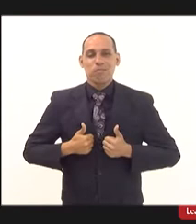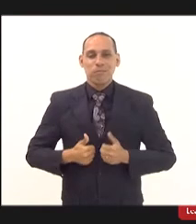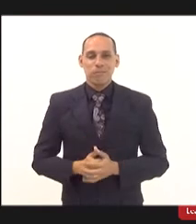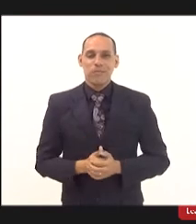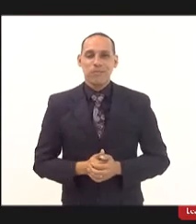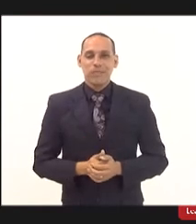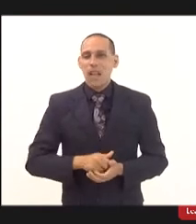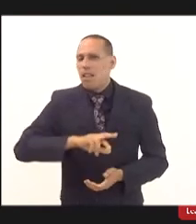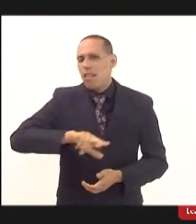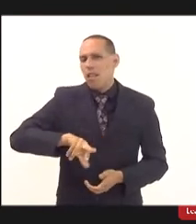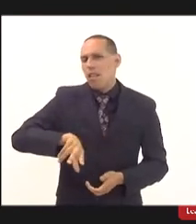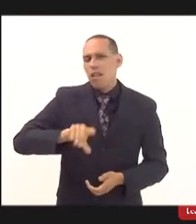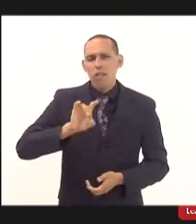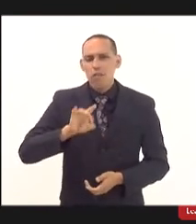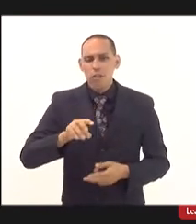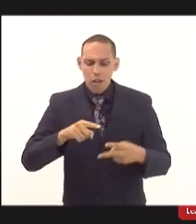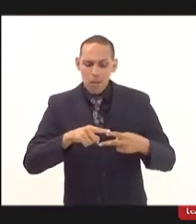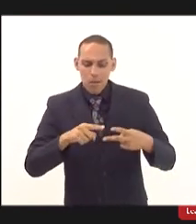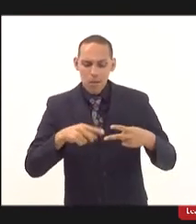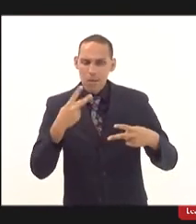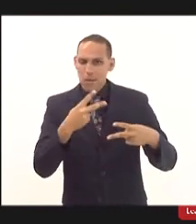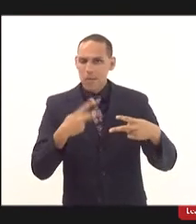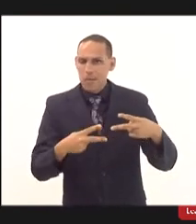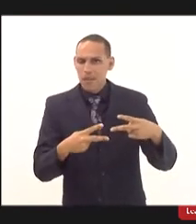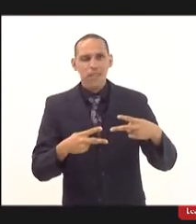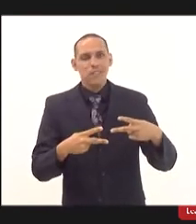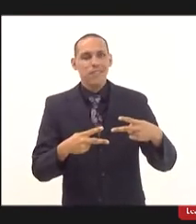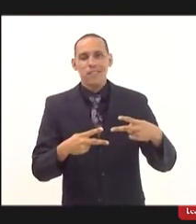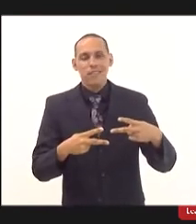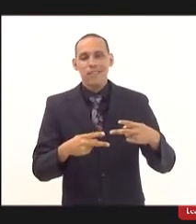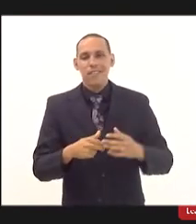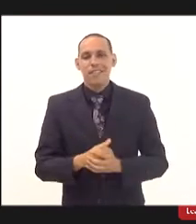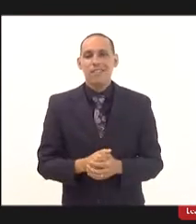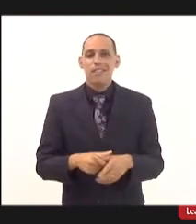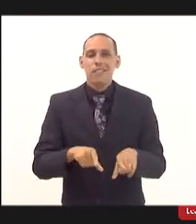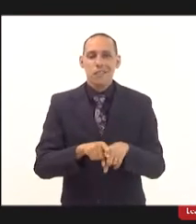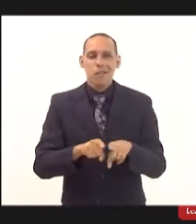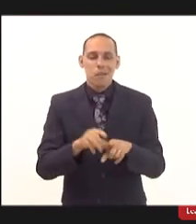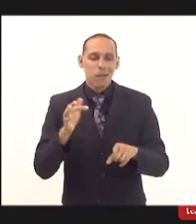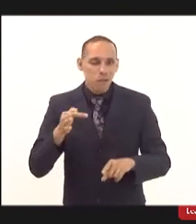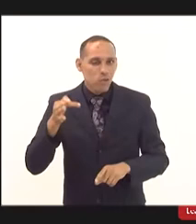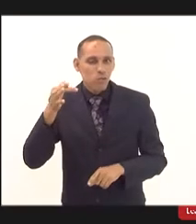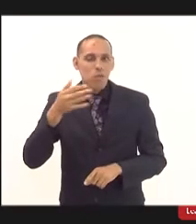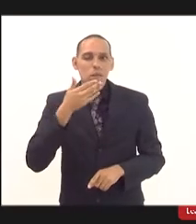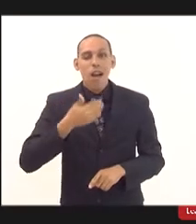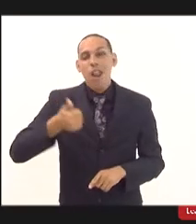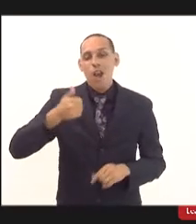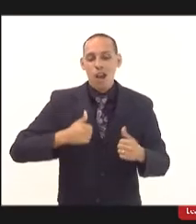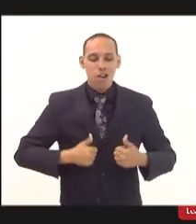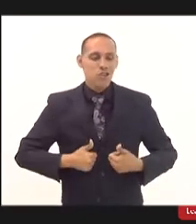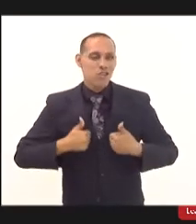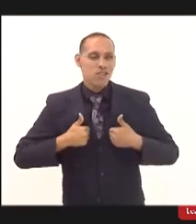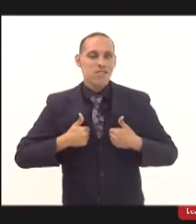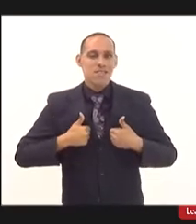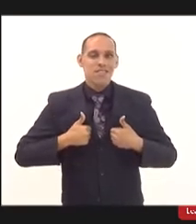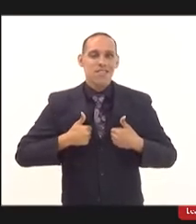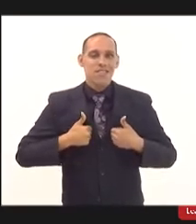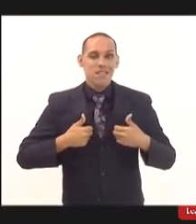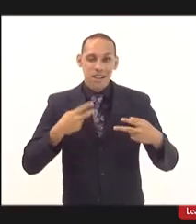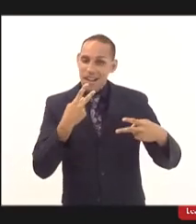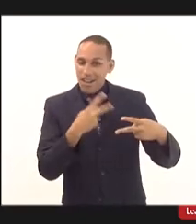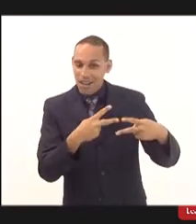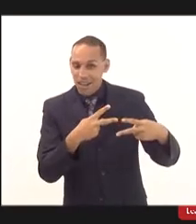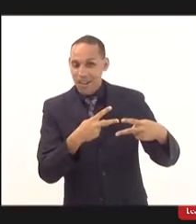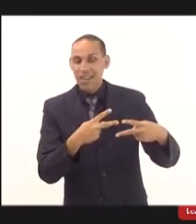não só para as emissoras mas em sendo um futuro melhor e mais Digno para essas